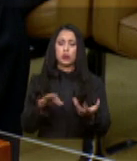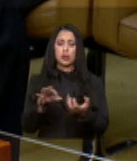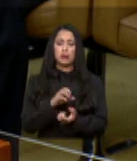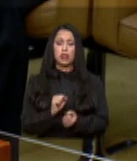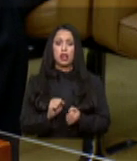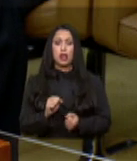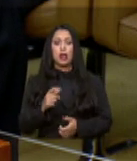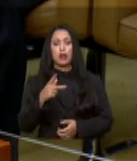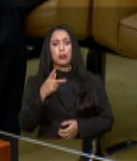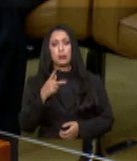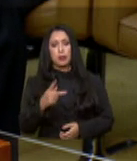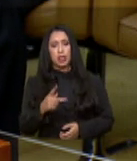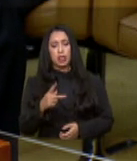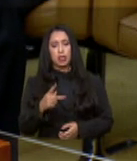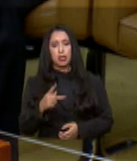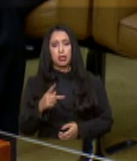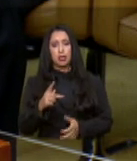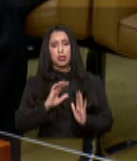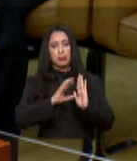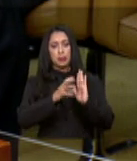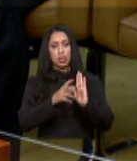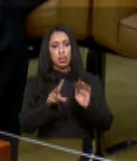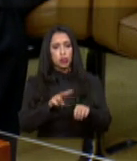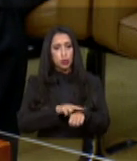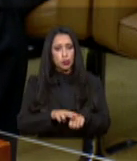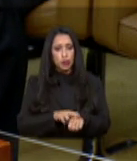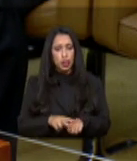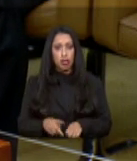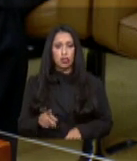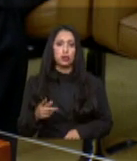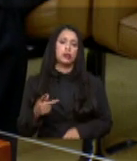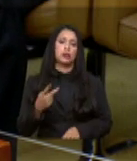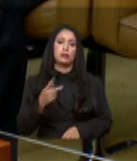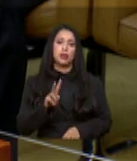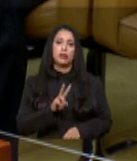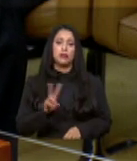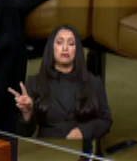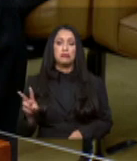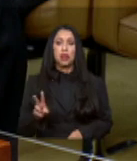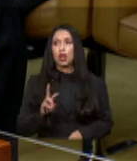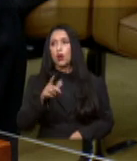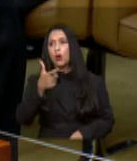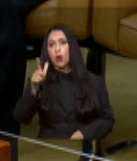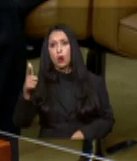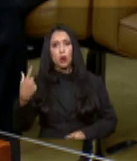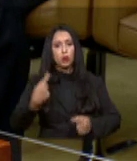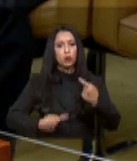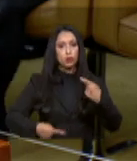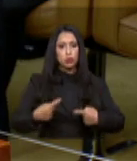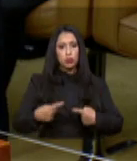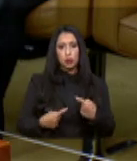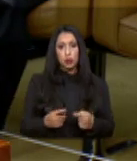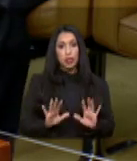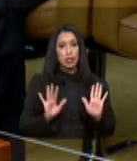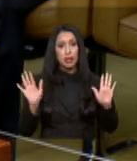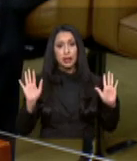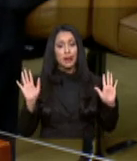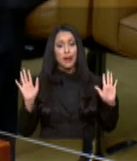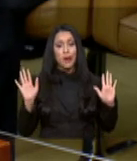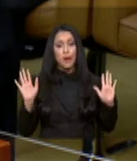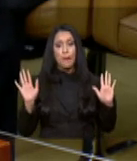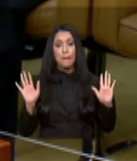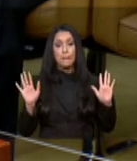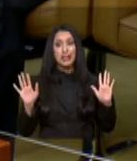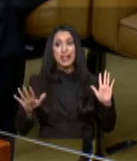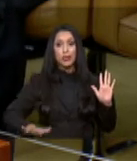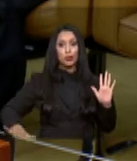ao Partido Verde, não ao PSB, não ao PDT, não a nenhum partido político, mas a todos os